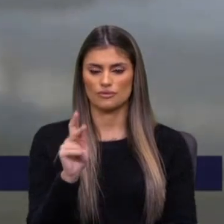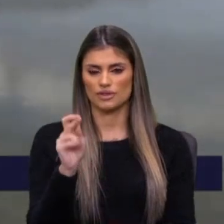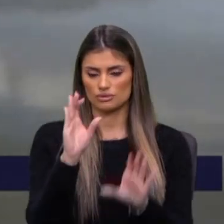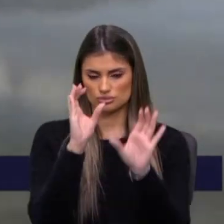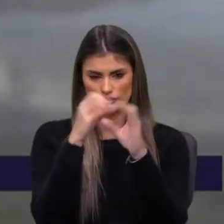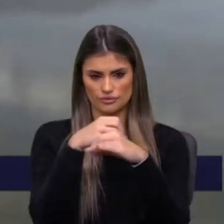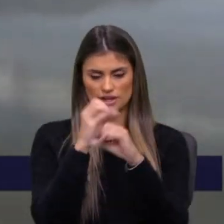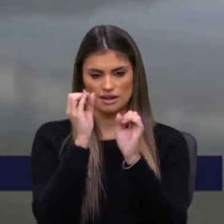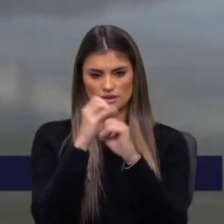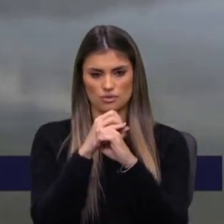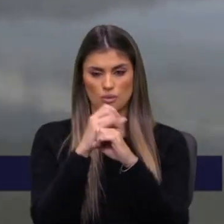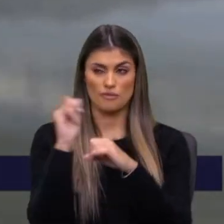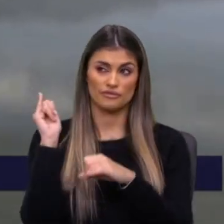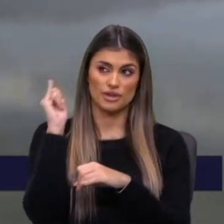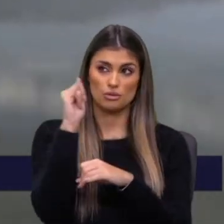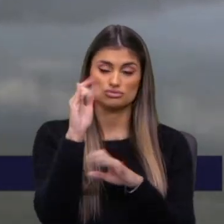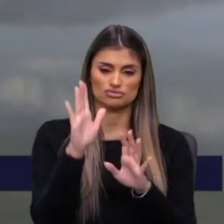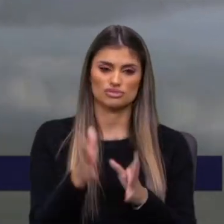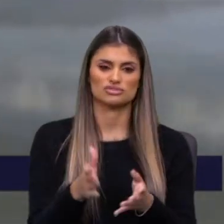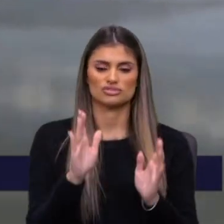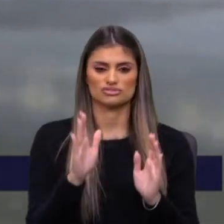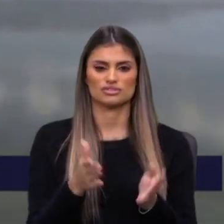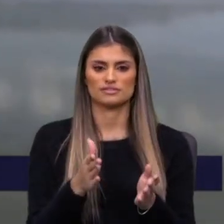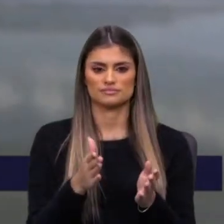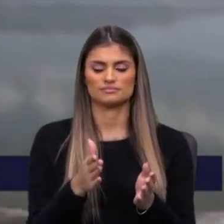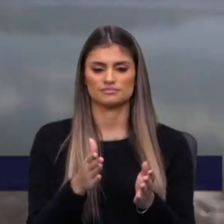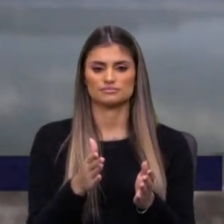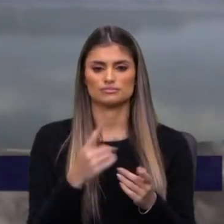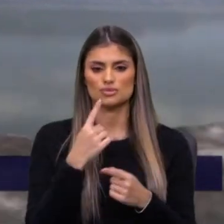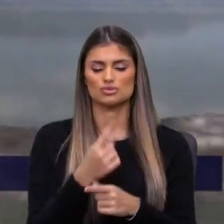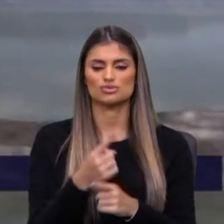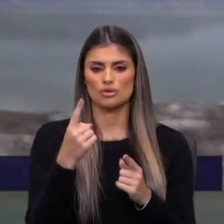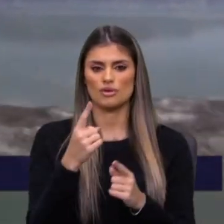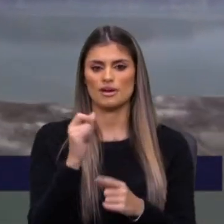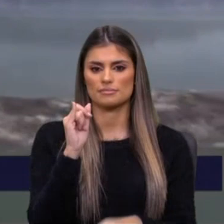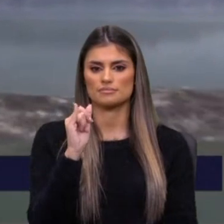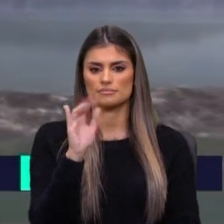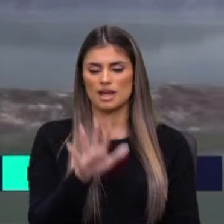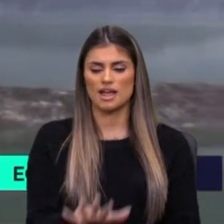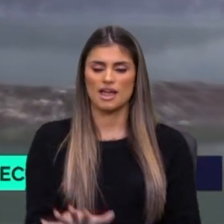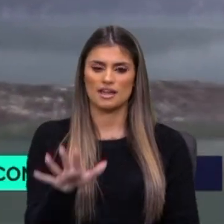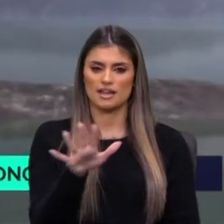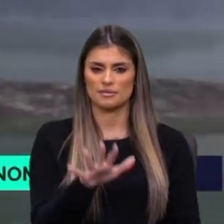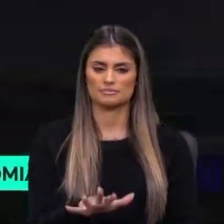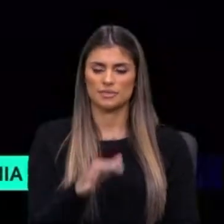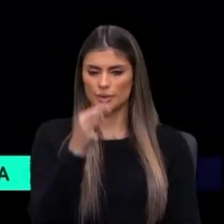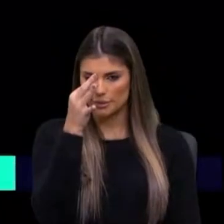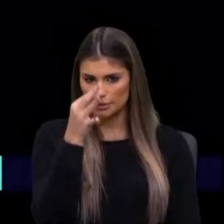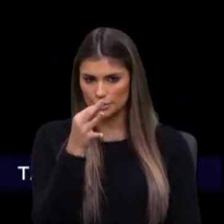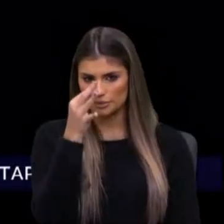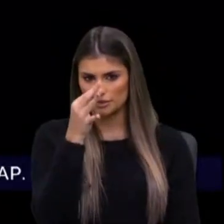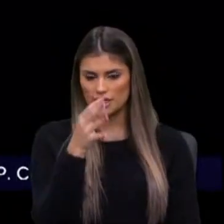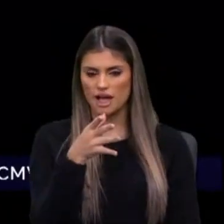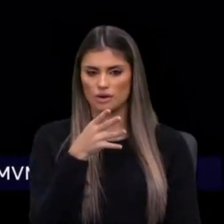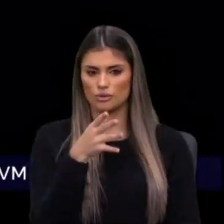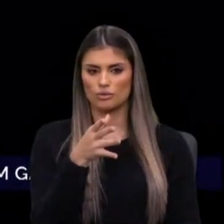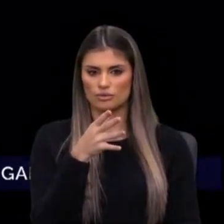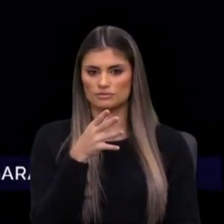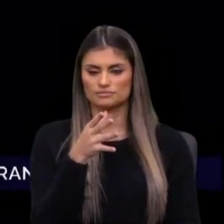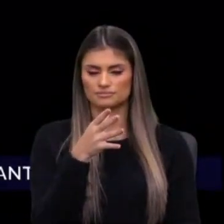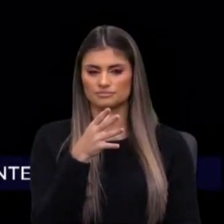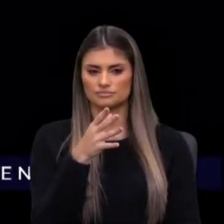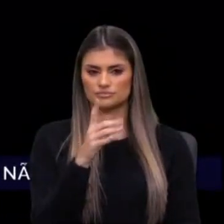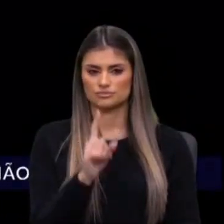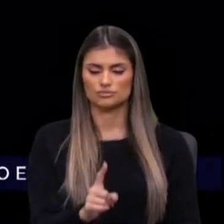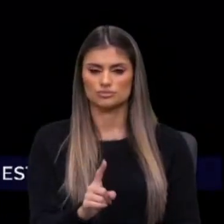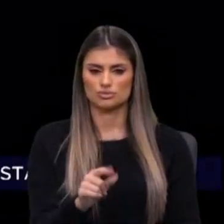espacial a bordo de um avião, já está reformado, mostrou-nos o mapa da localização mais precisa de água no polo sul